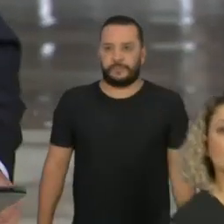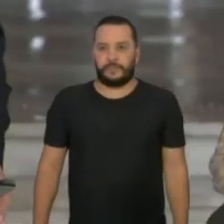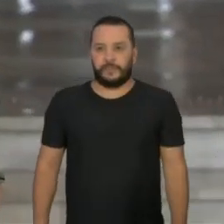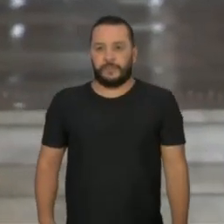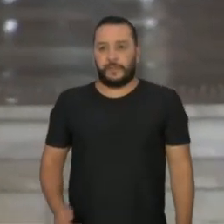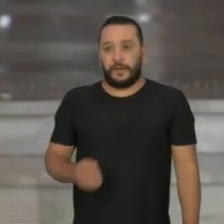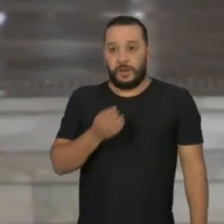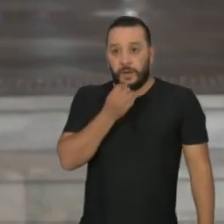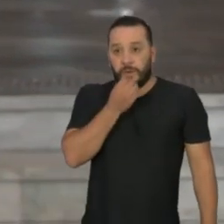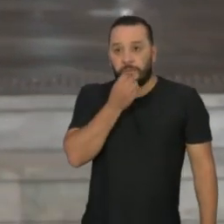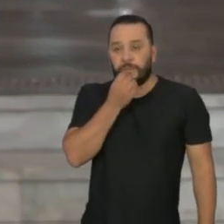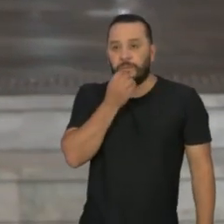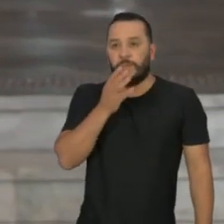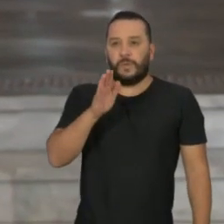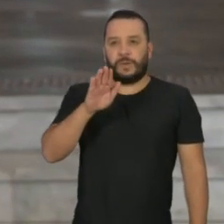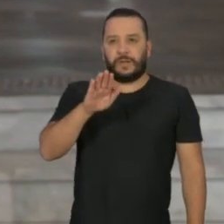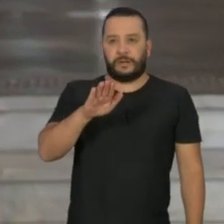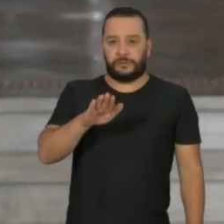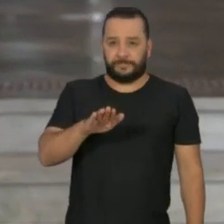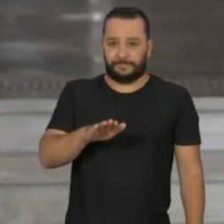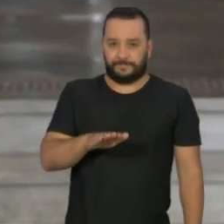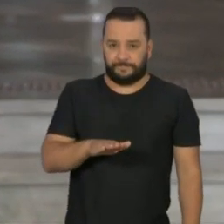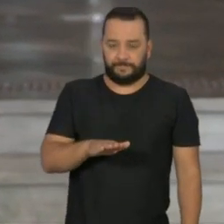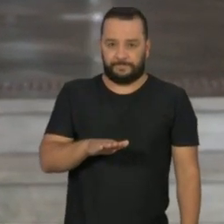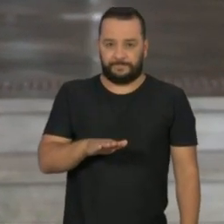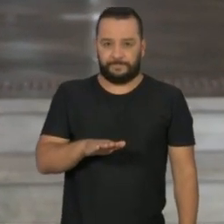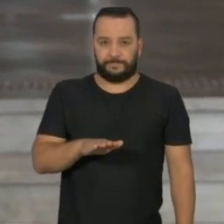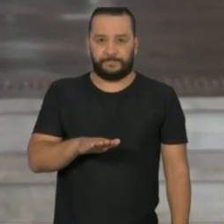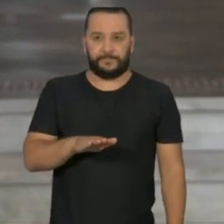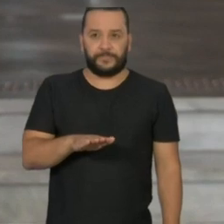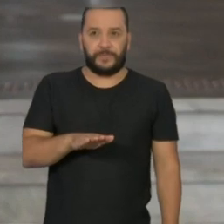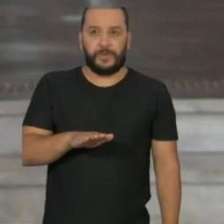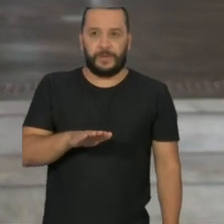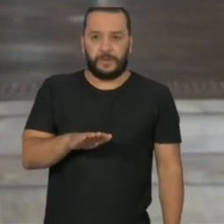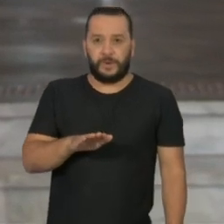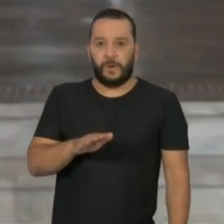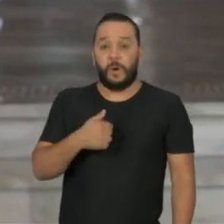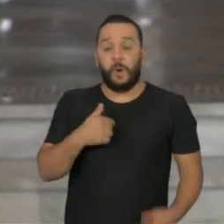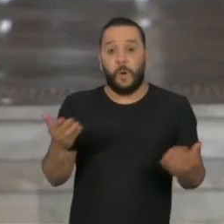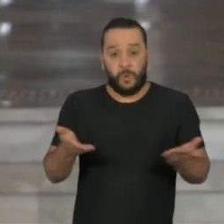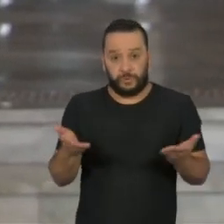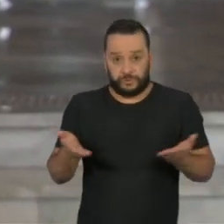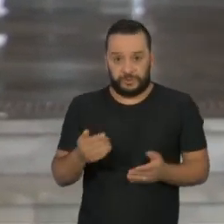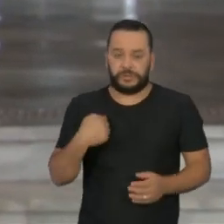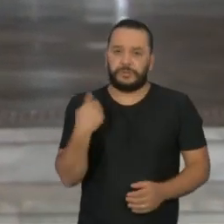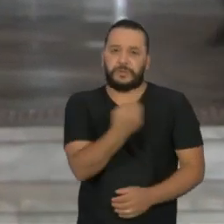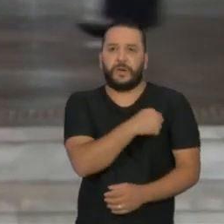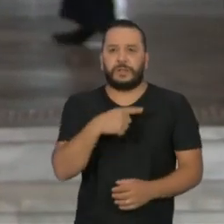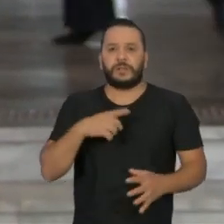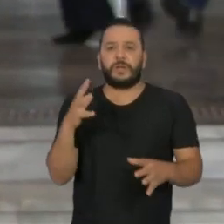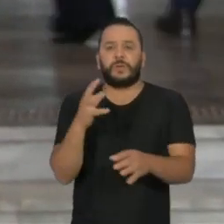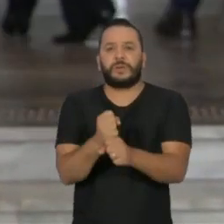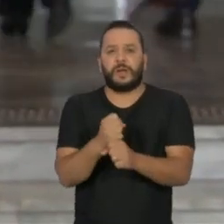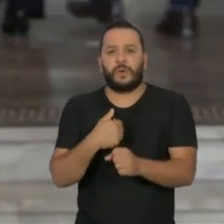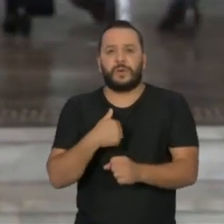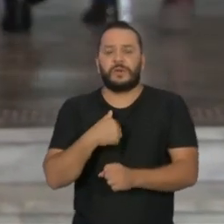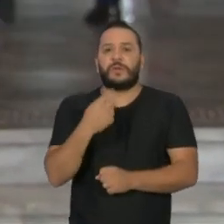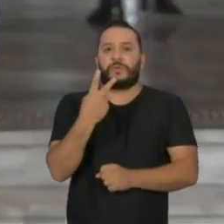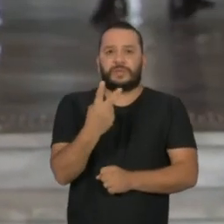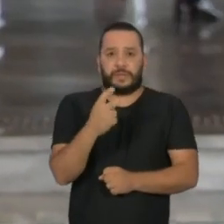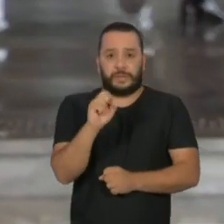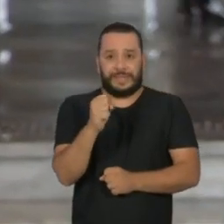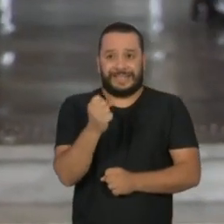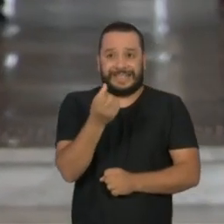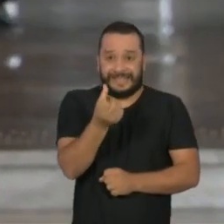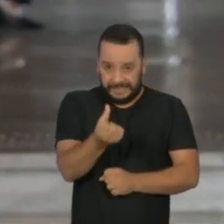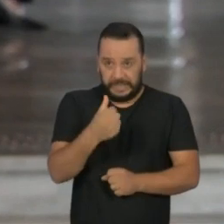tarde. Nós temos, para o dia de ontem para hoje, 286 casos confirmados